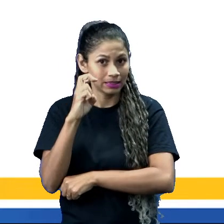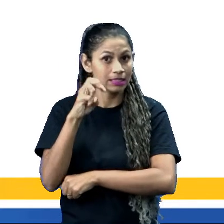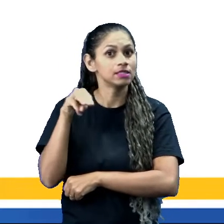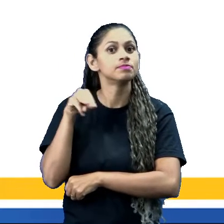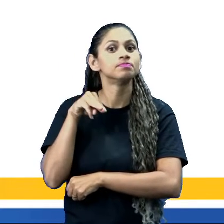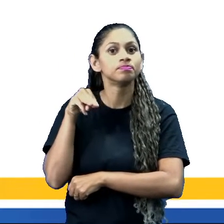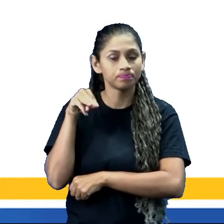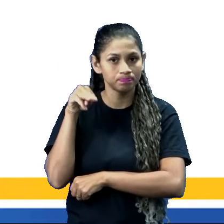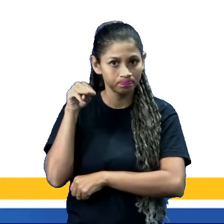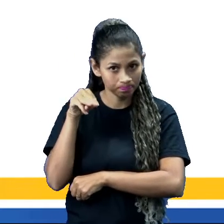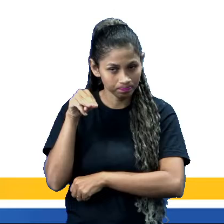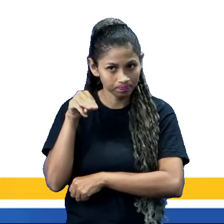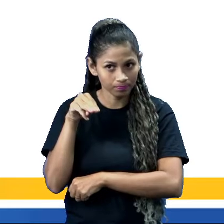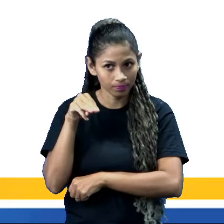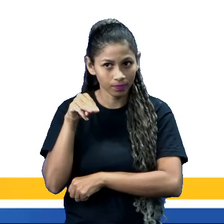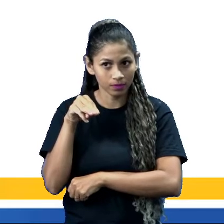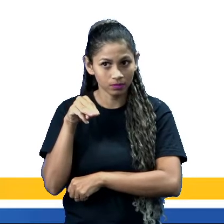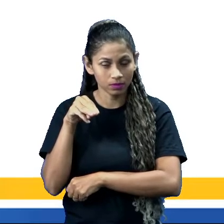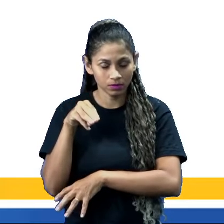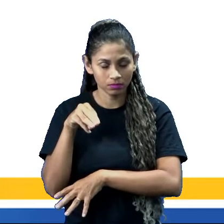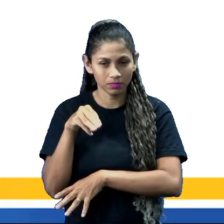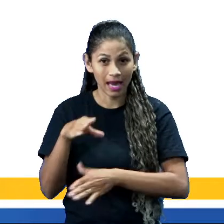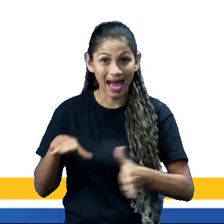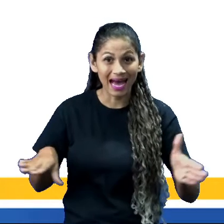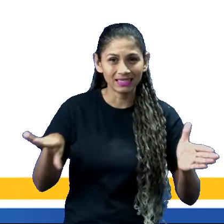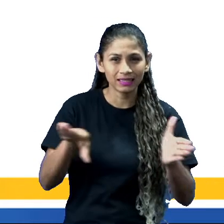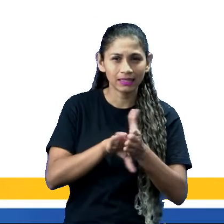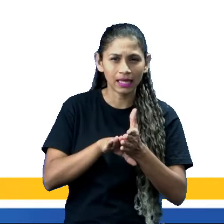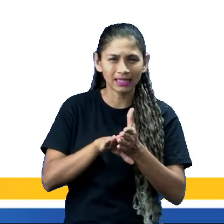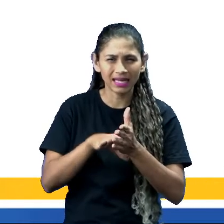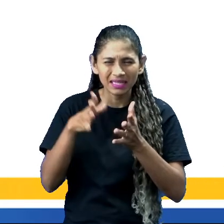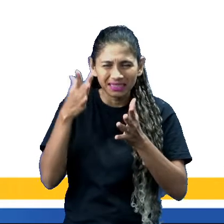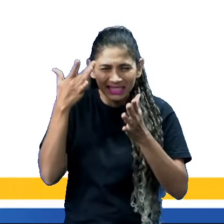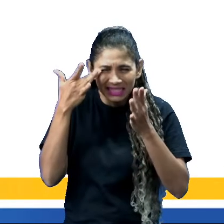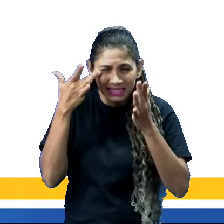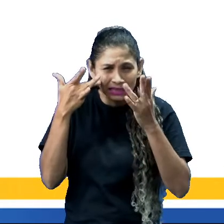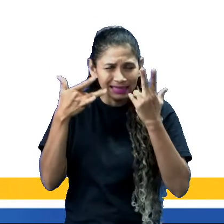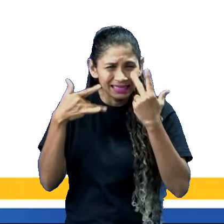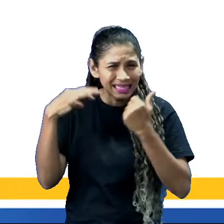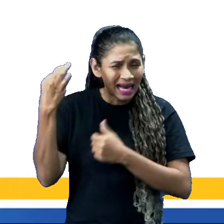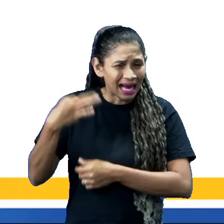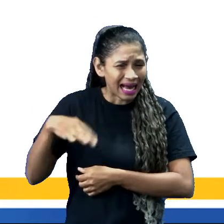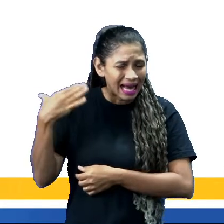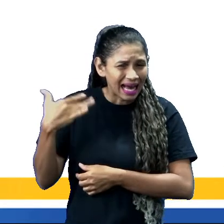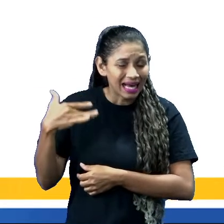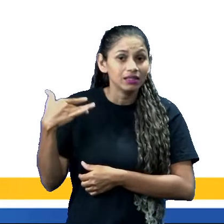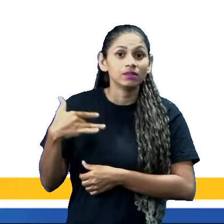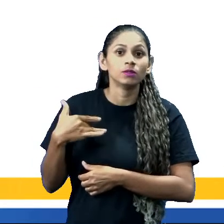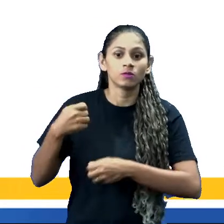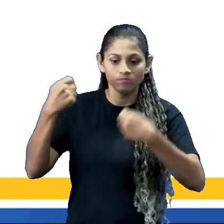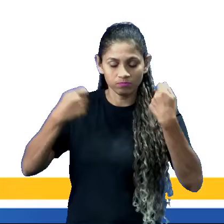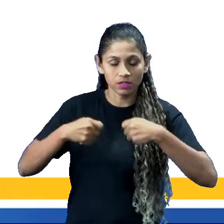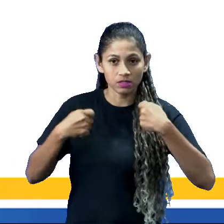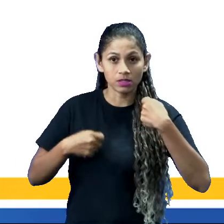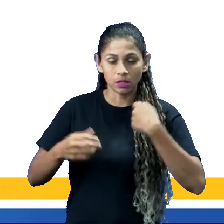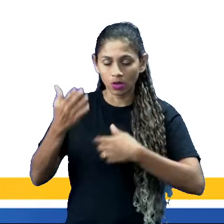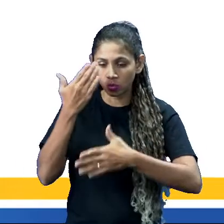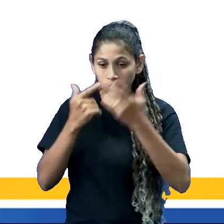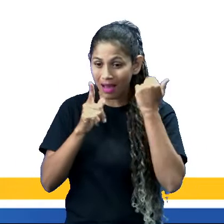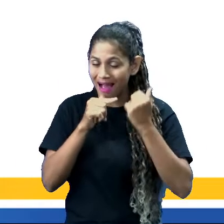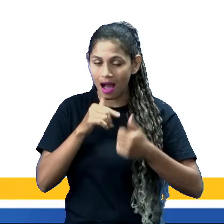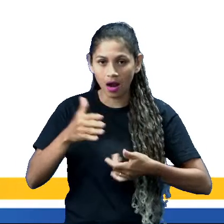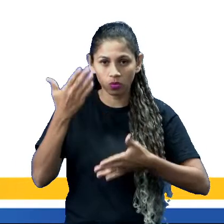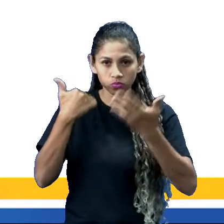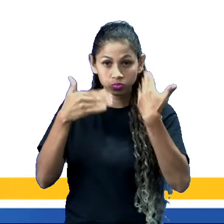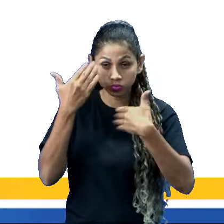enquanto persistir a dor e a ardência, né? Então, por isso que a gente tem o lava-olhos e o chuveiro. Então, corre lá e já vai fazer